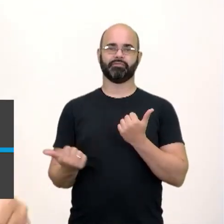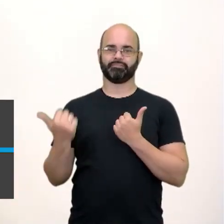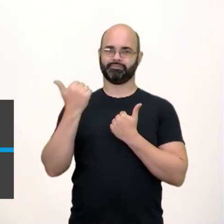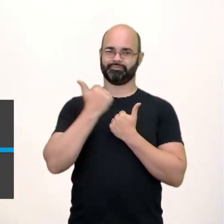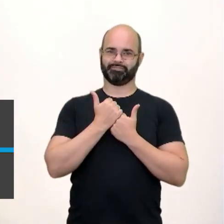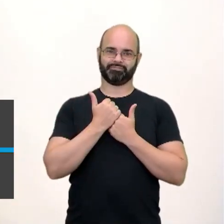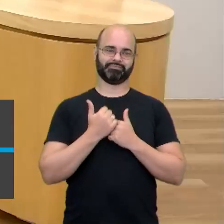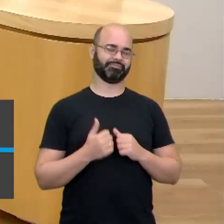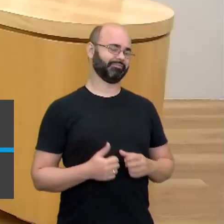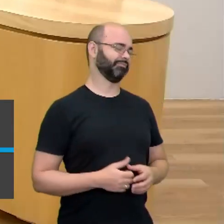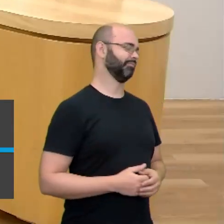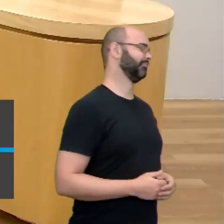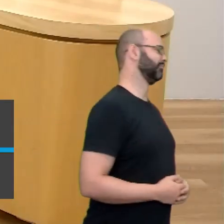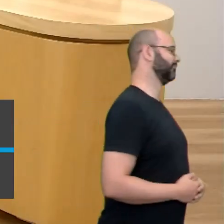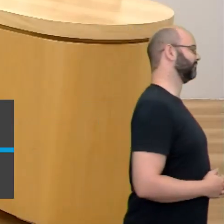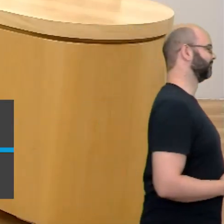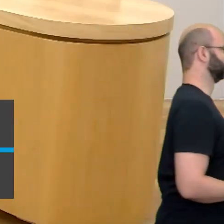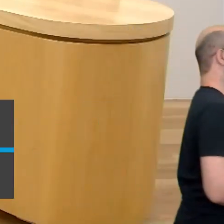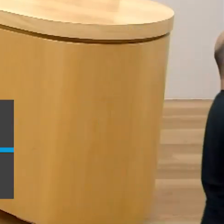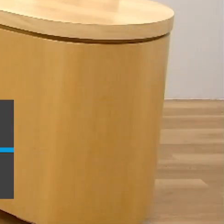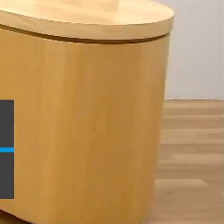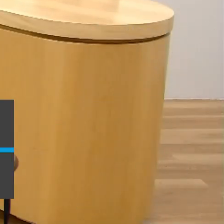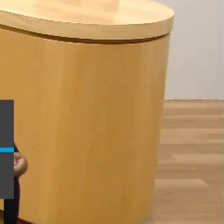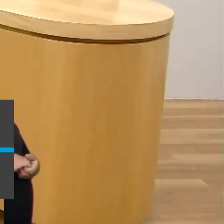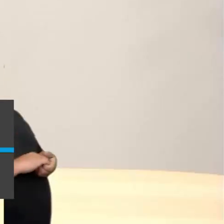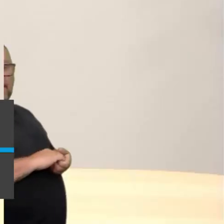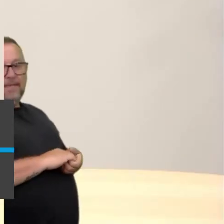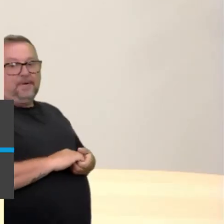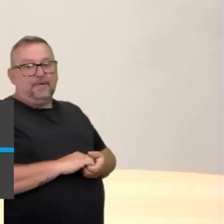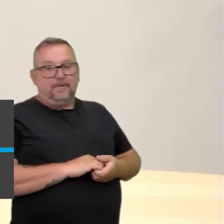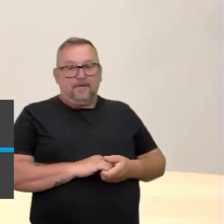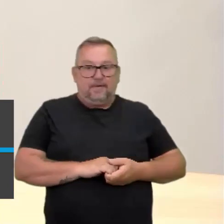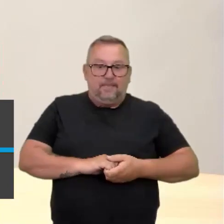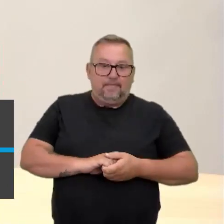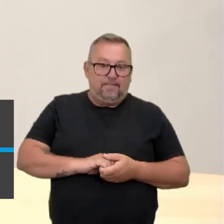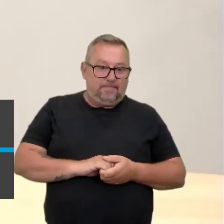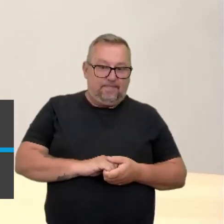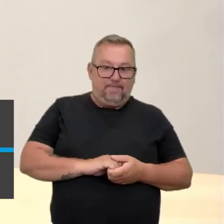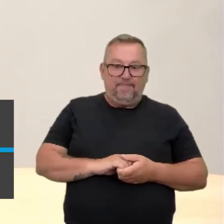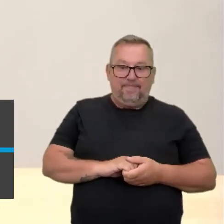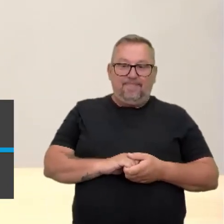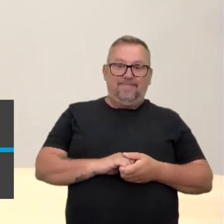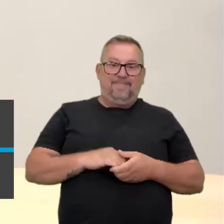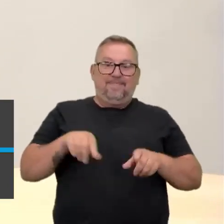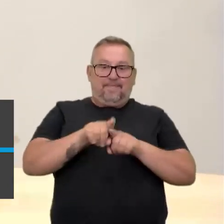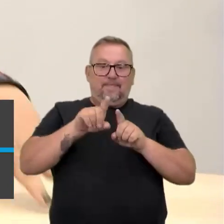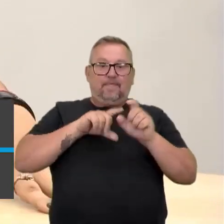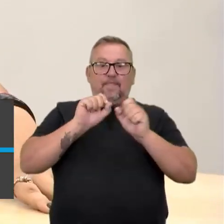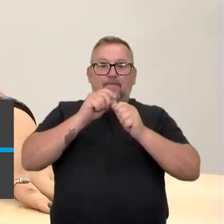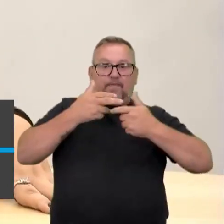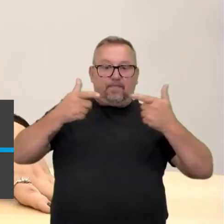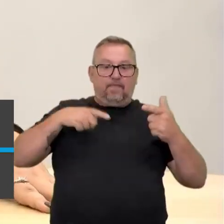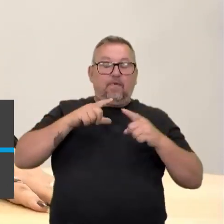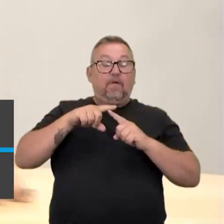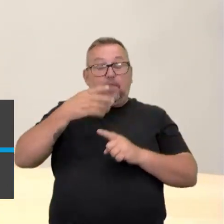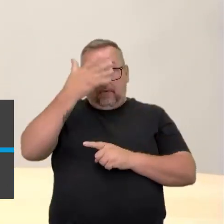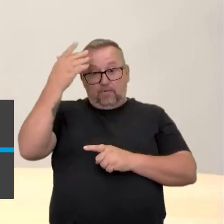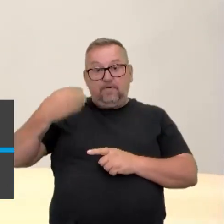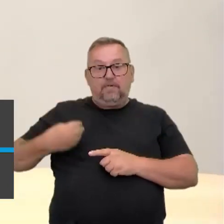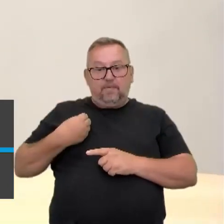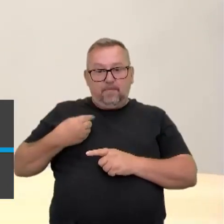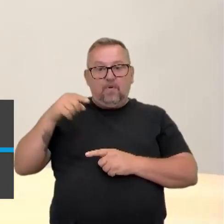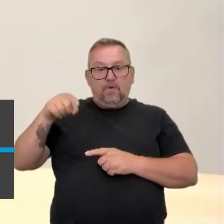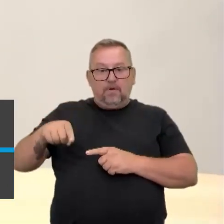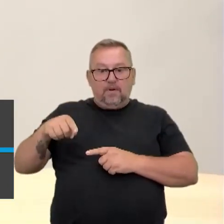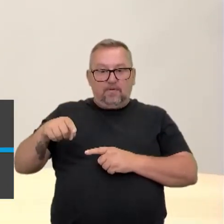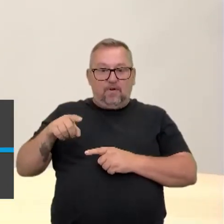gente vê. Exato. Nesses bairros mais elitizados. E quando a gente fala da zeladoria, a gente está falando de zeladoria pública. Sim. Né? A gente não está falando das pessoas que moram ali. A gente está falando